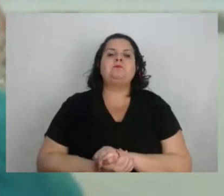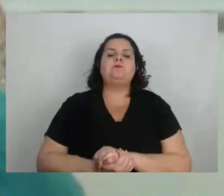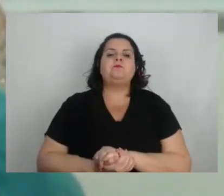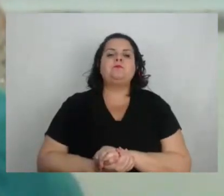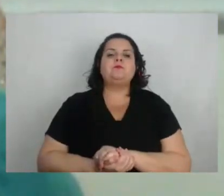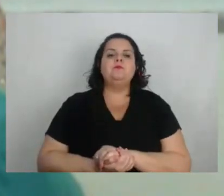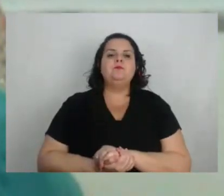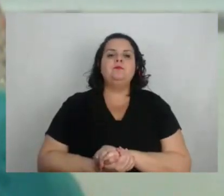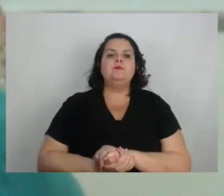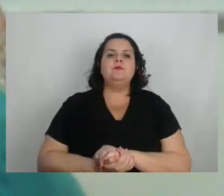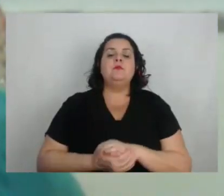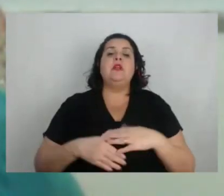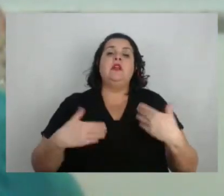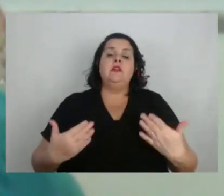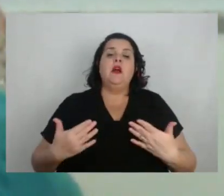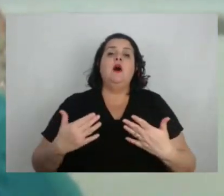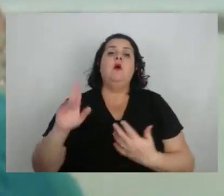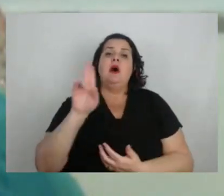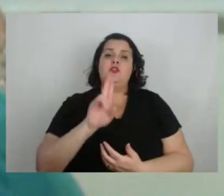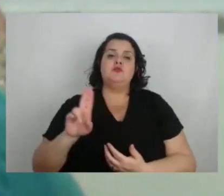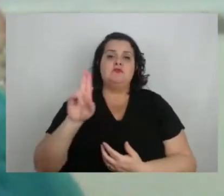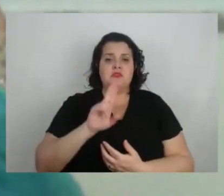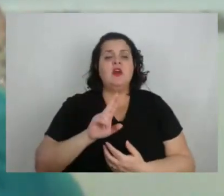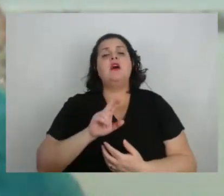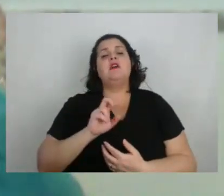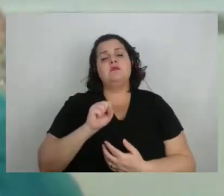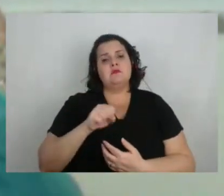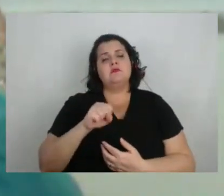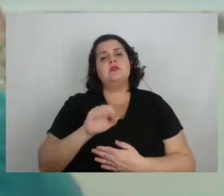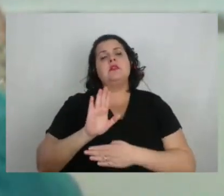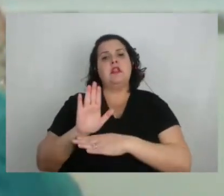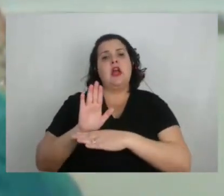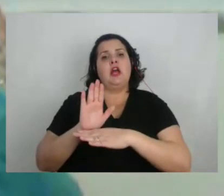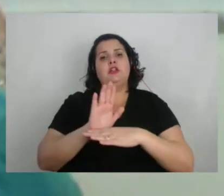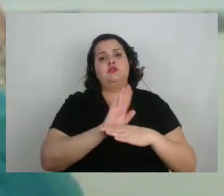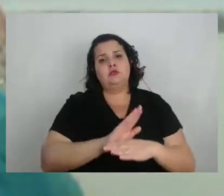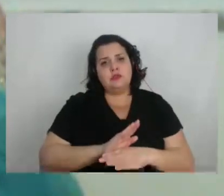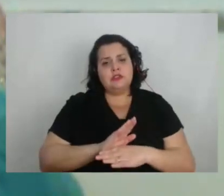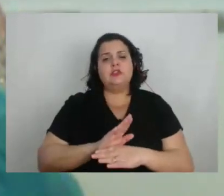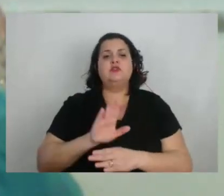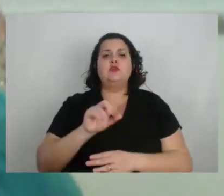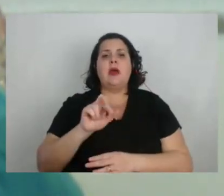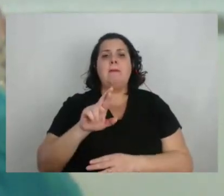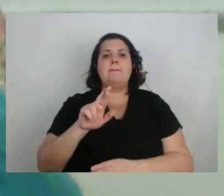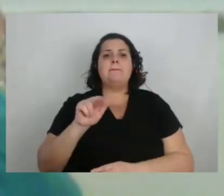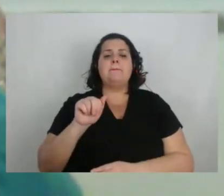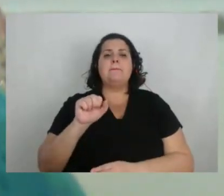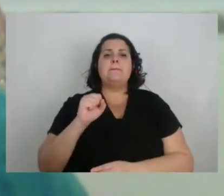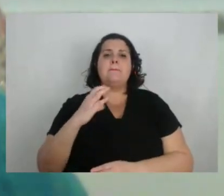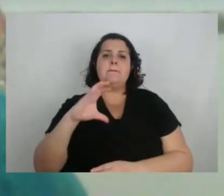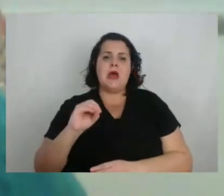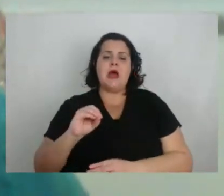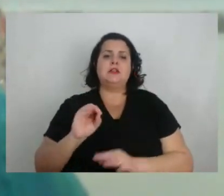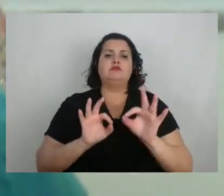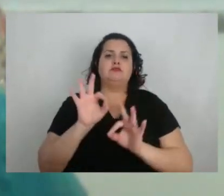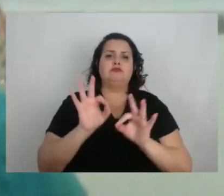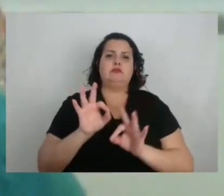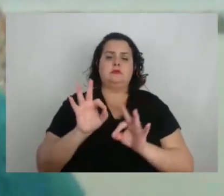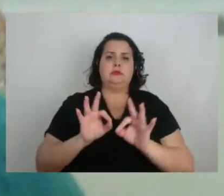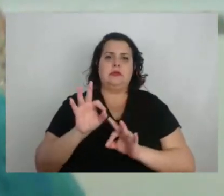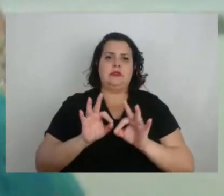Indiretamente, essas universidades também contribuíram, através da Abrasco, na elaboração do Plano Nacional de